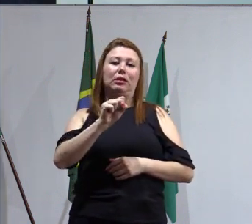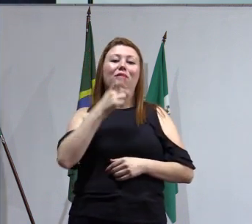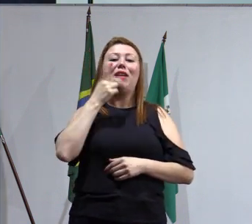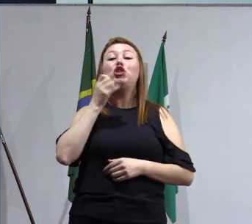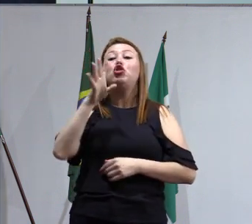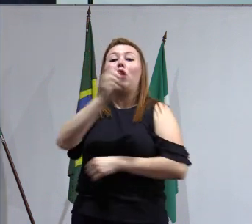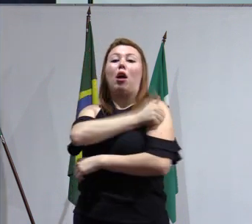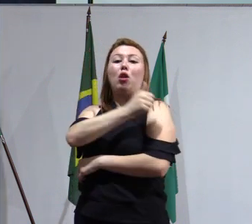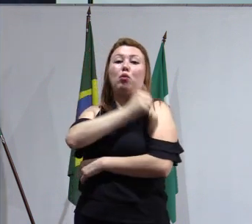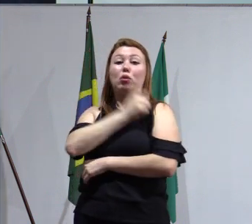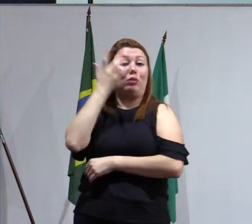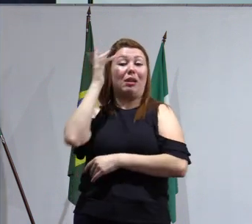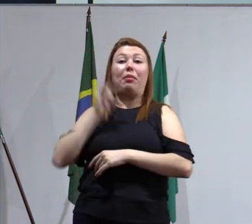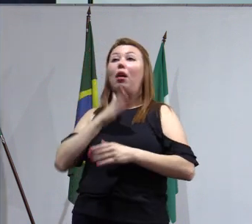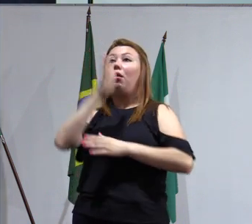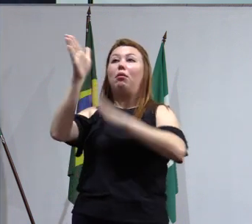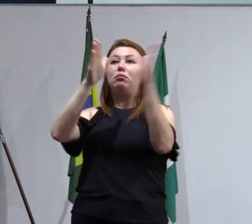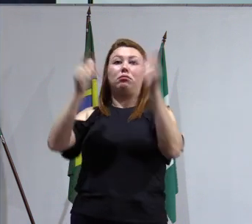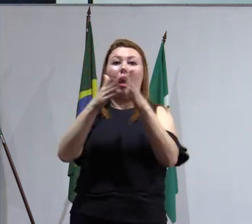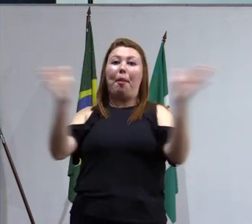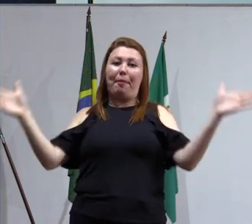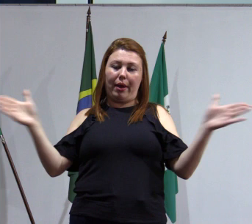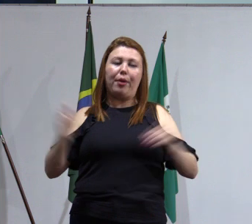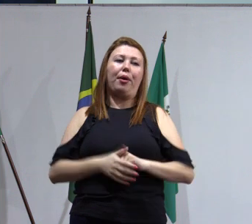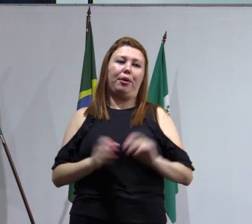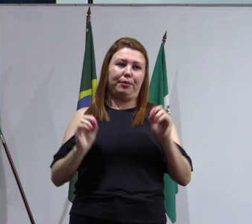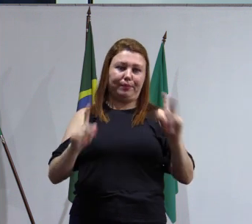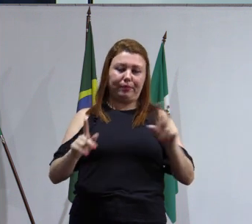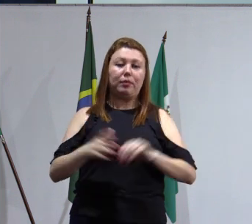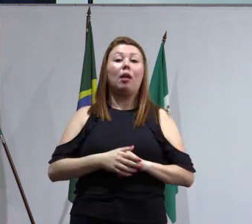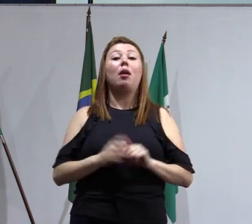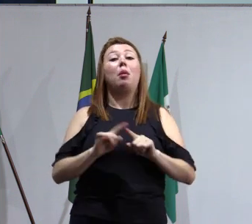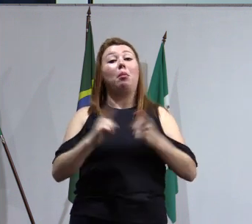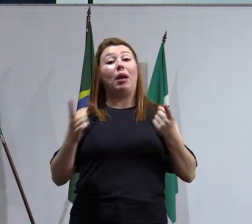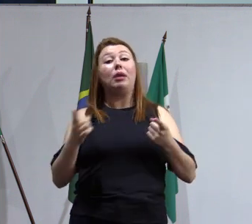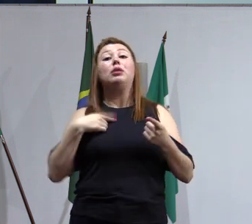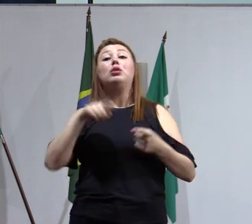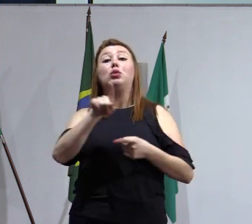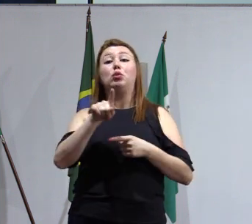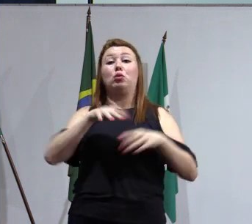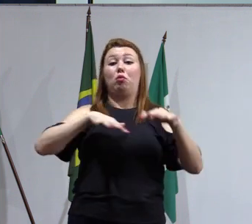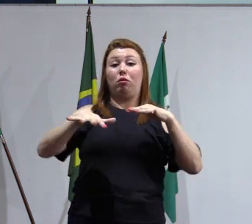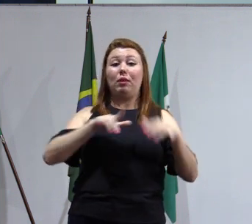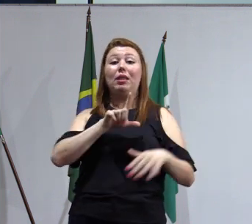extensão toda. De qualquer modo, a participação do Movimento Livre acaba